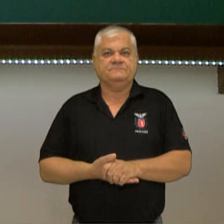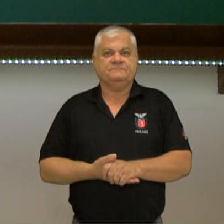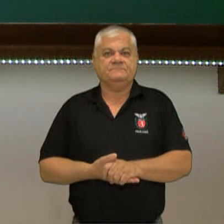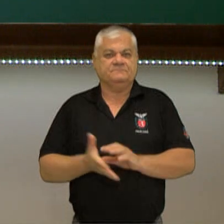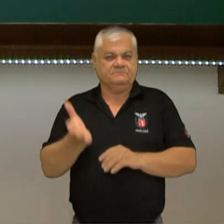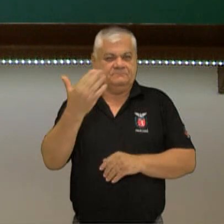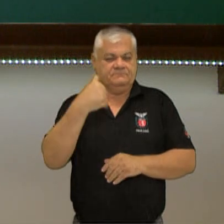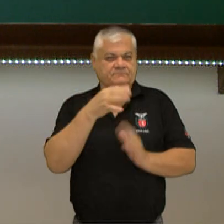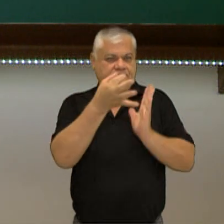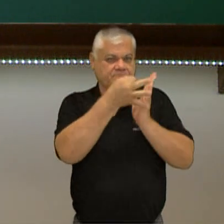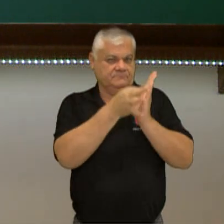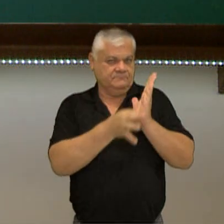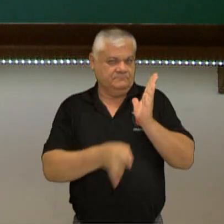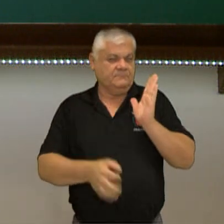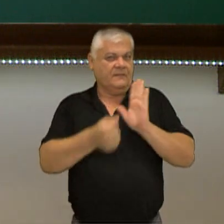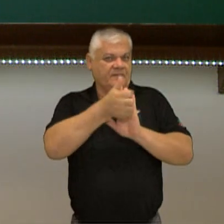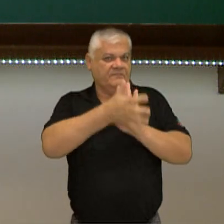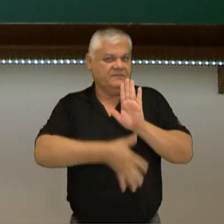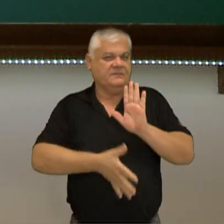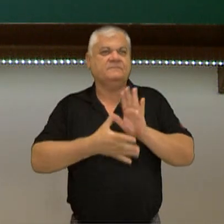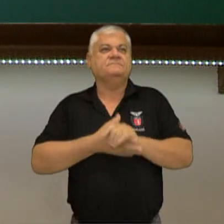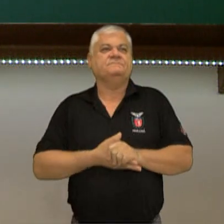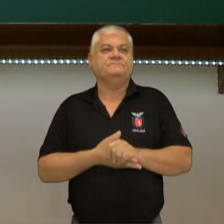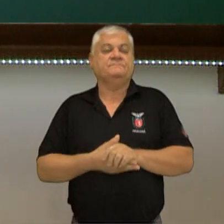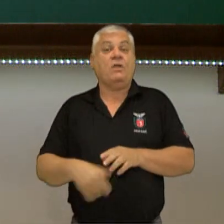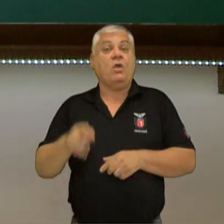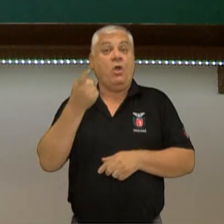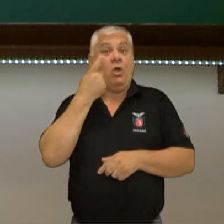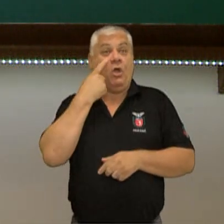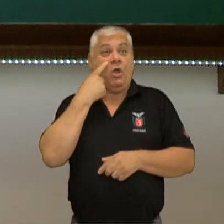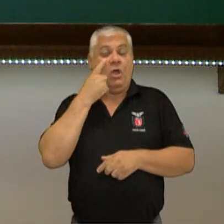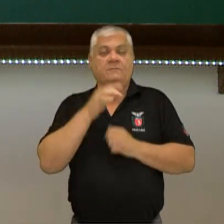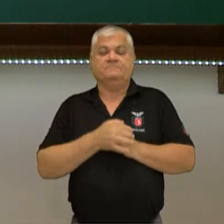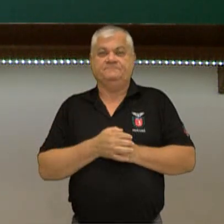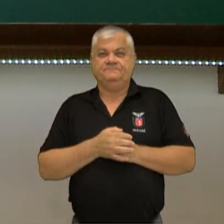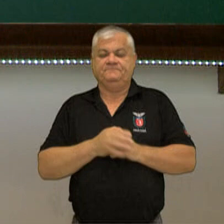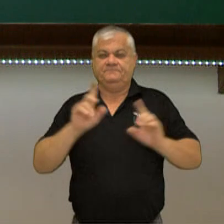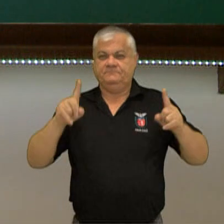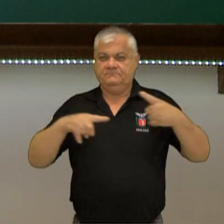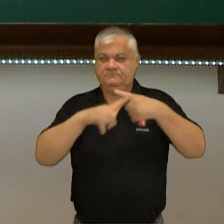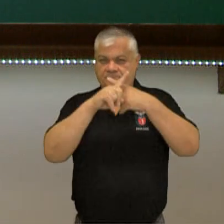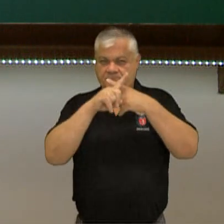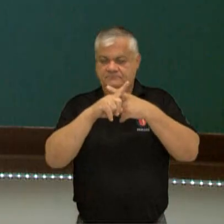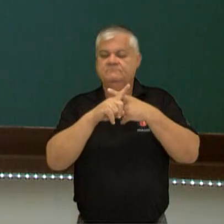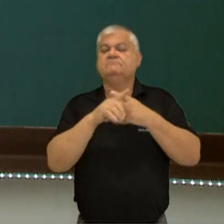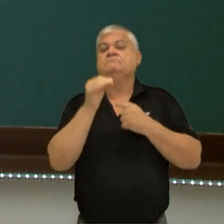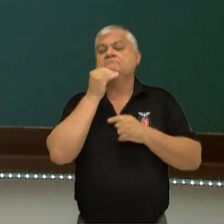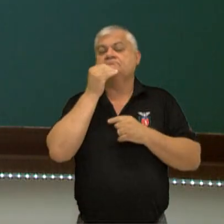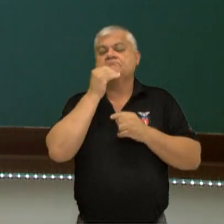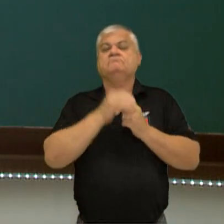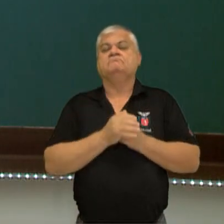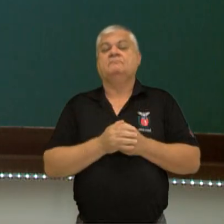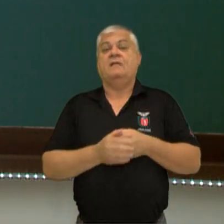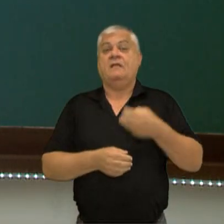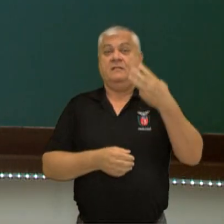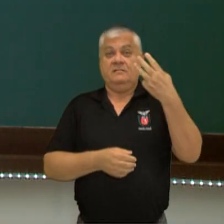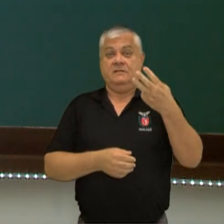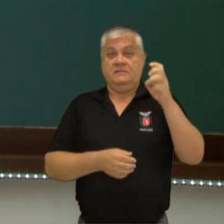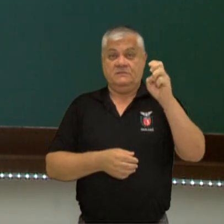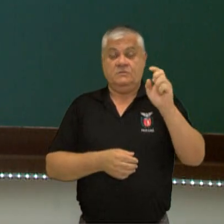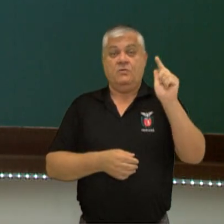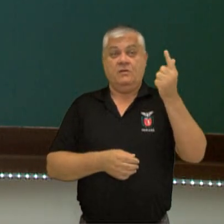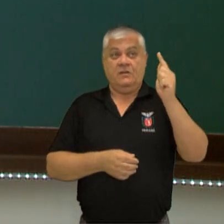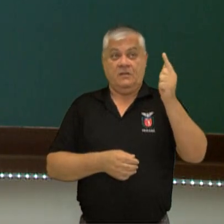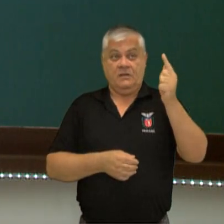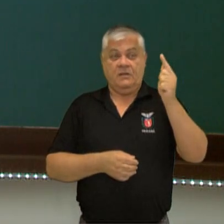Vamos para a correção da atividade? Olha só. Então, conforme o coeficiente de solubilidade, a gente tem o seguinte: